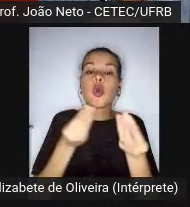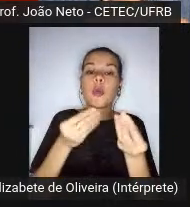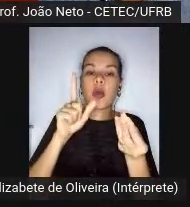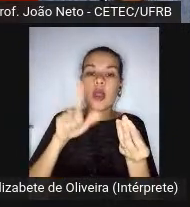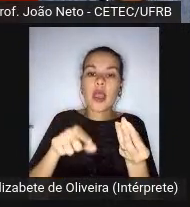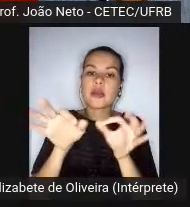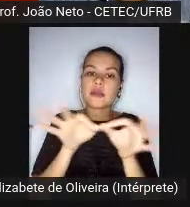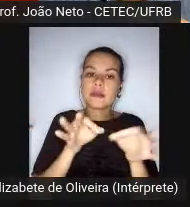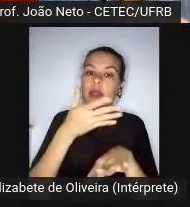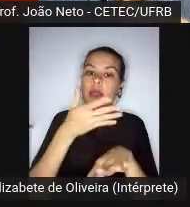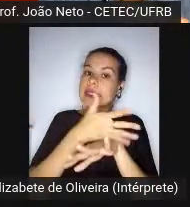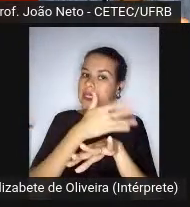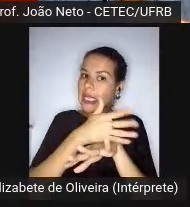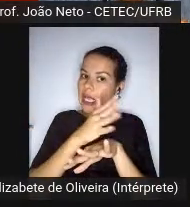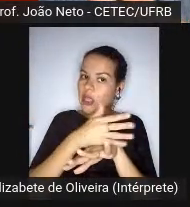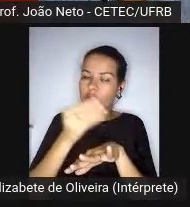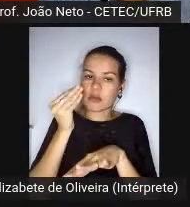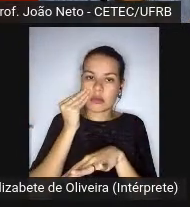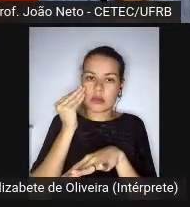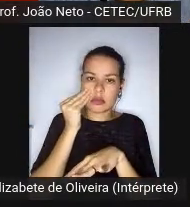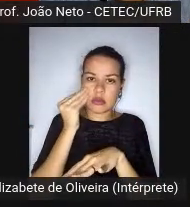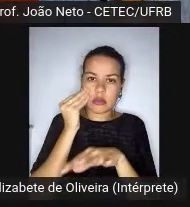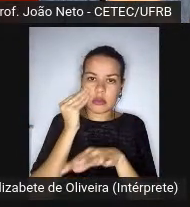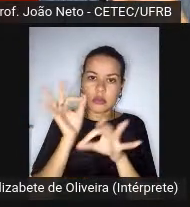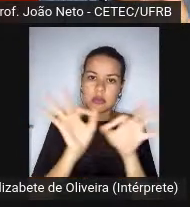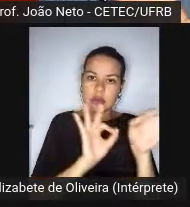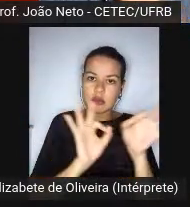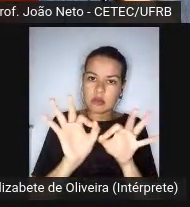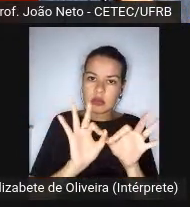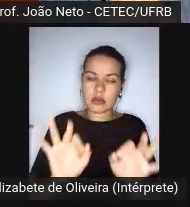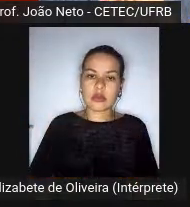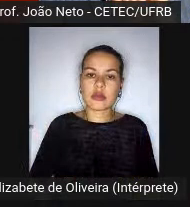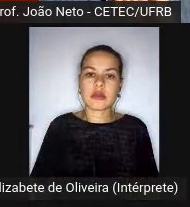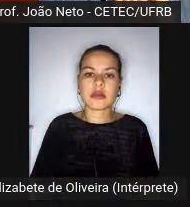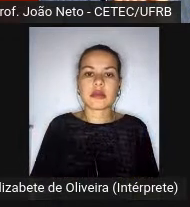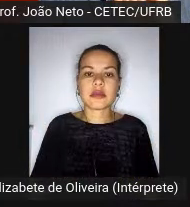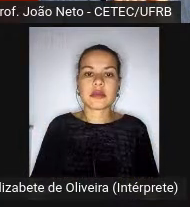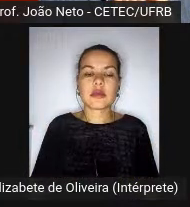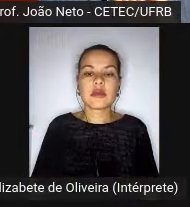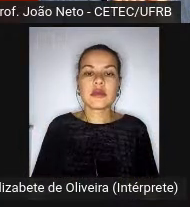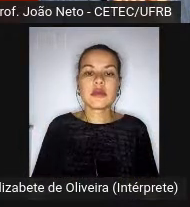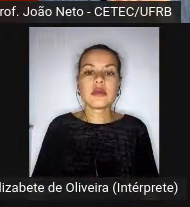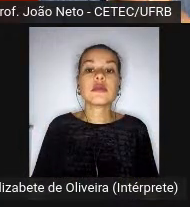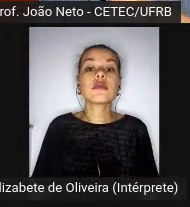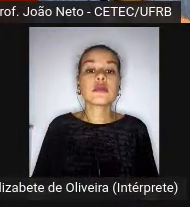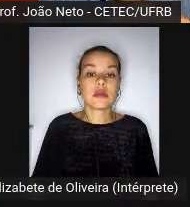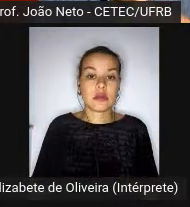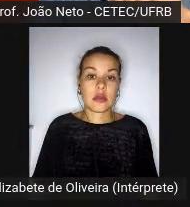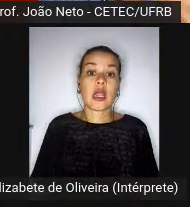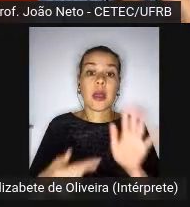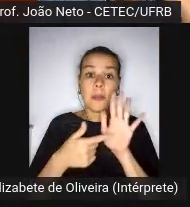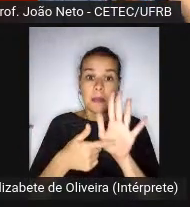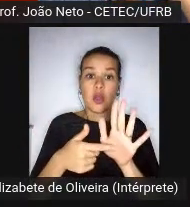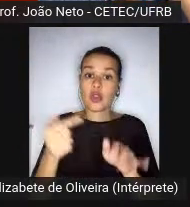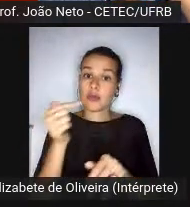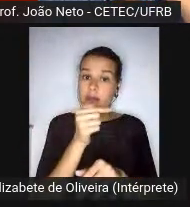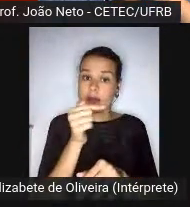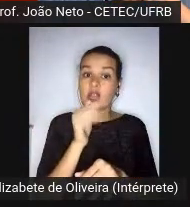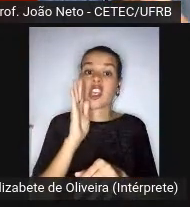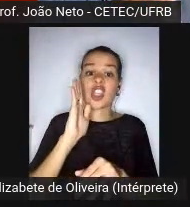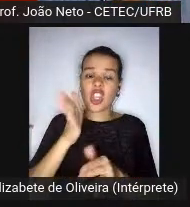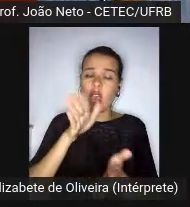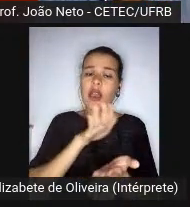de modelo modelagem e aí passamos para o objeto a impresso já